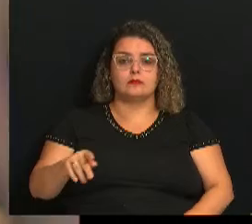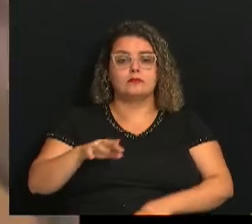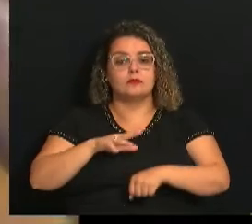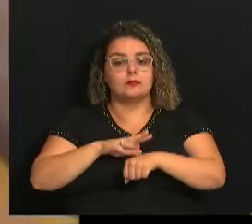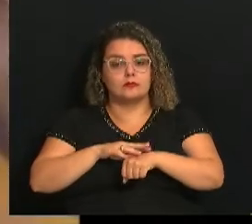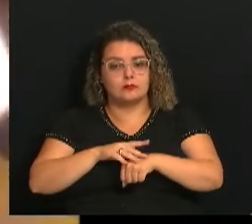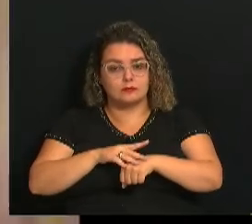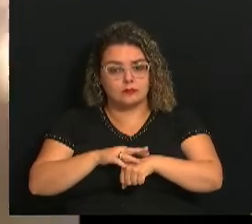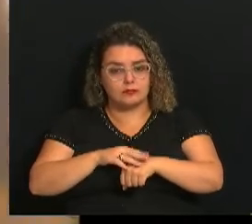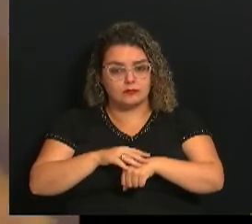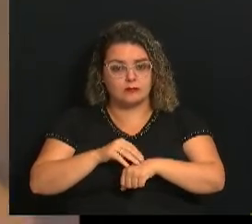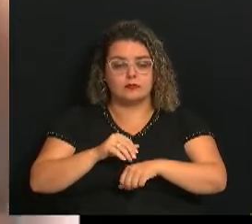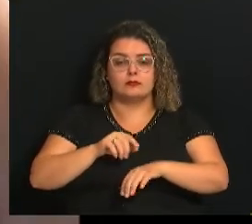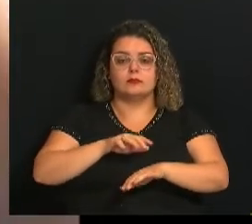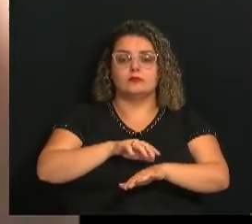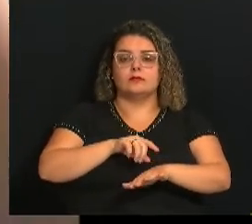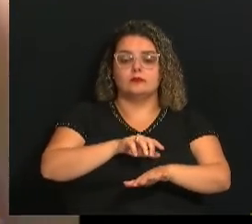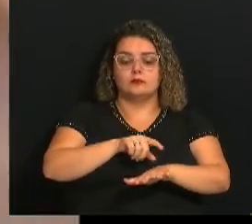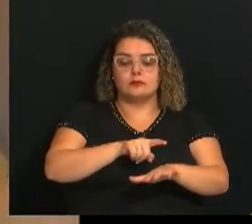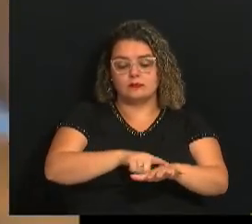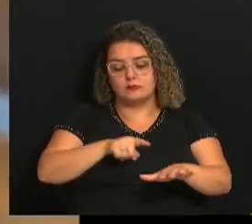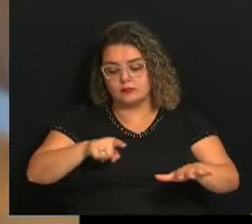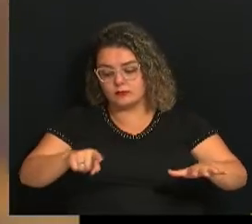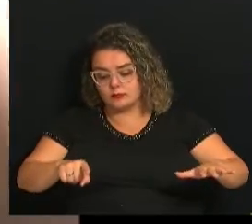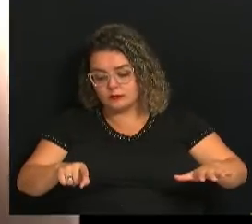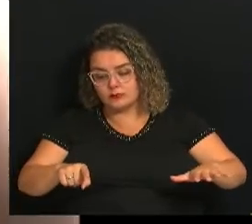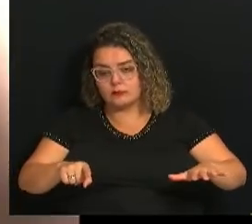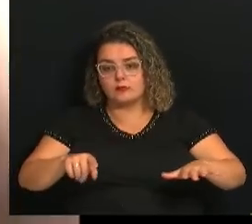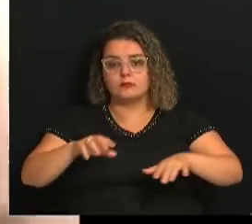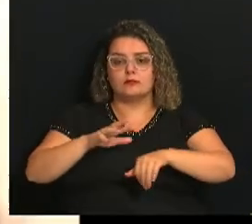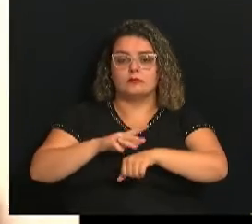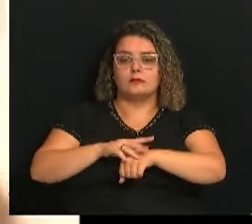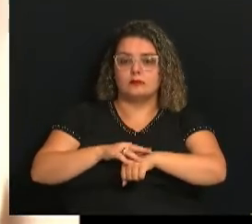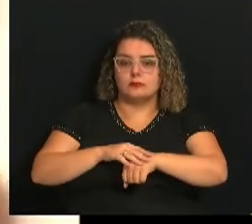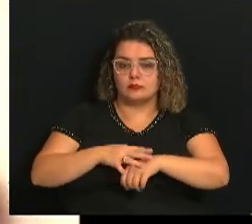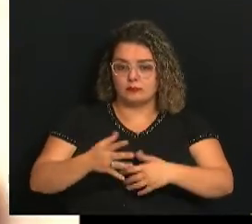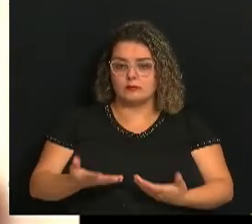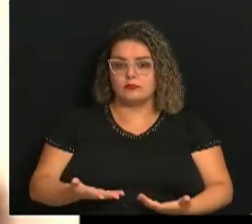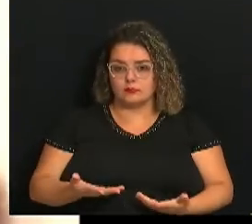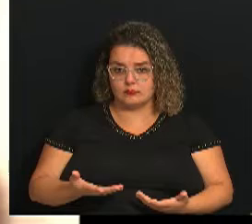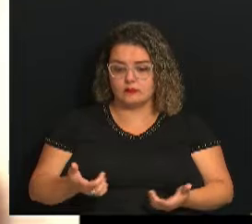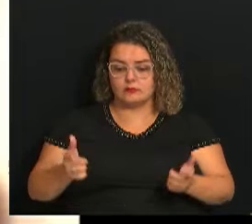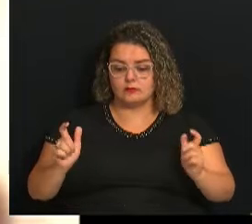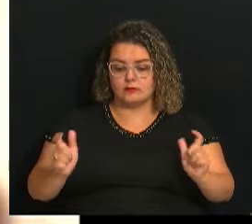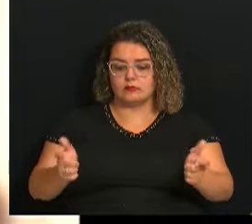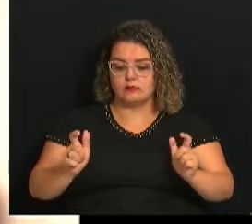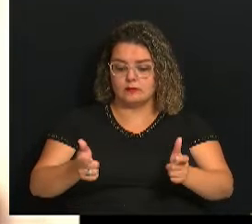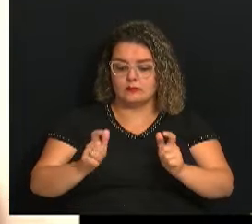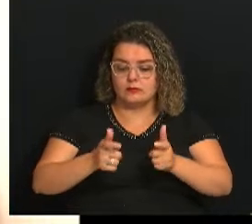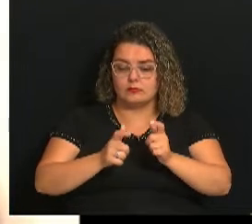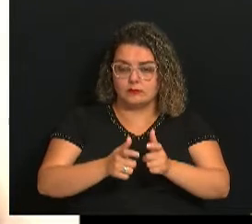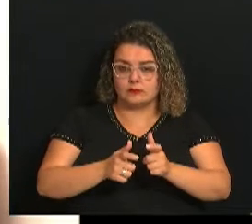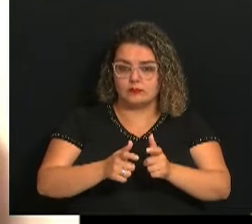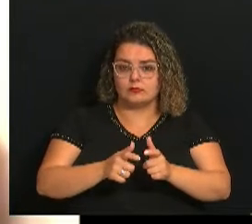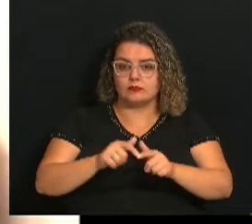adoecimento, os afastamentos por adoecimento, tem uma baixa no quadro de trabalhadores da cultura.